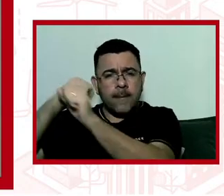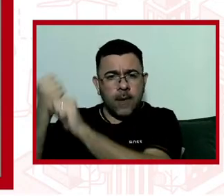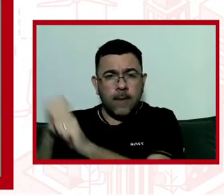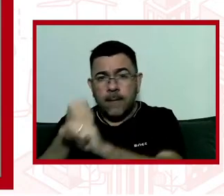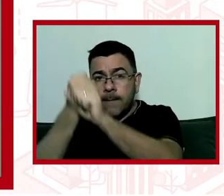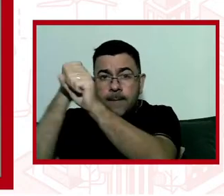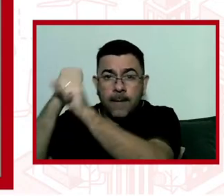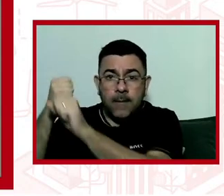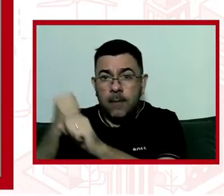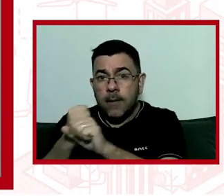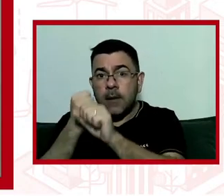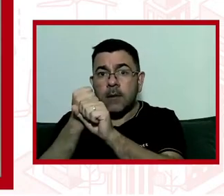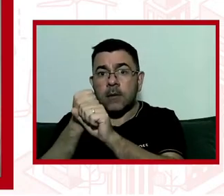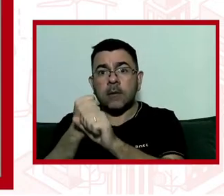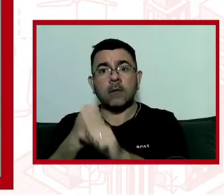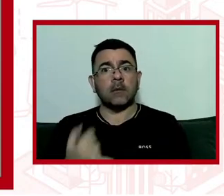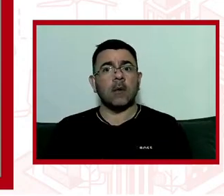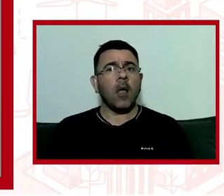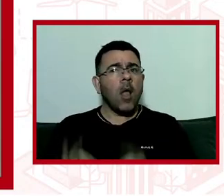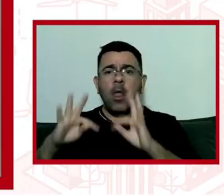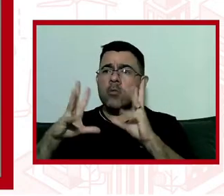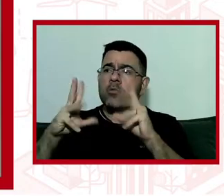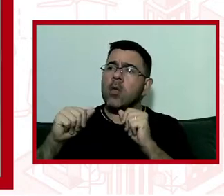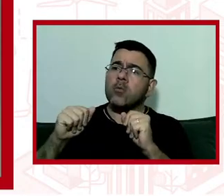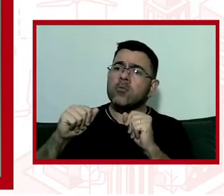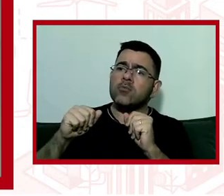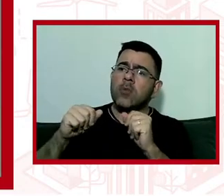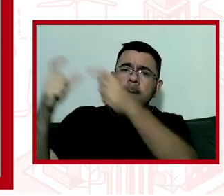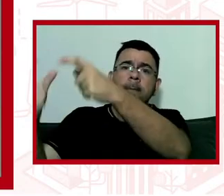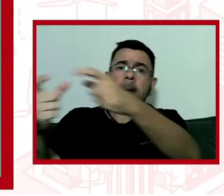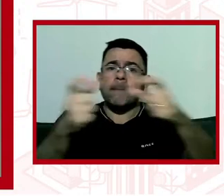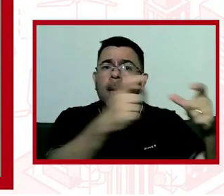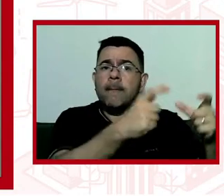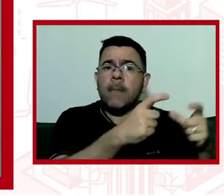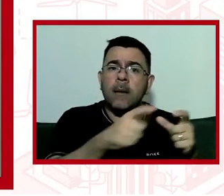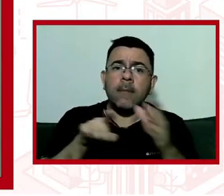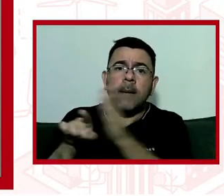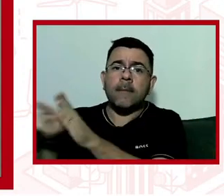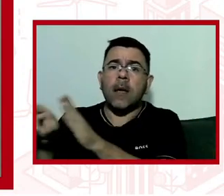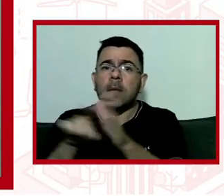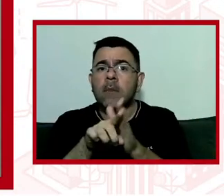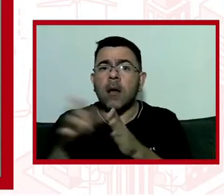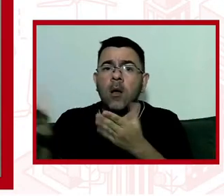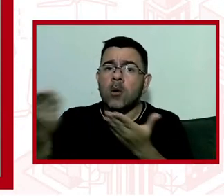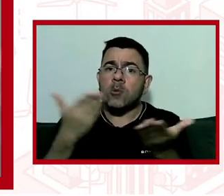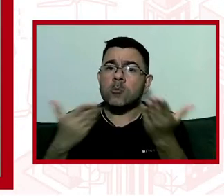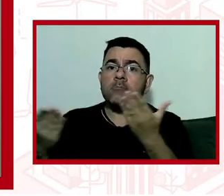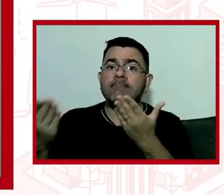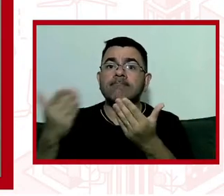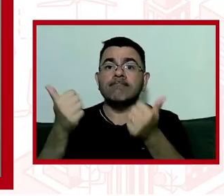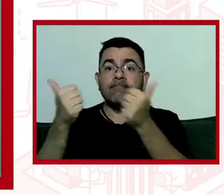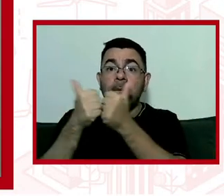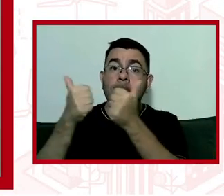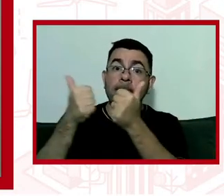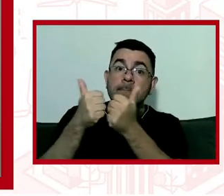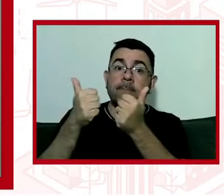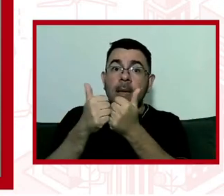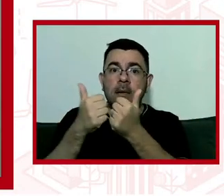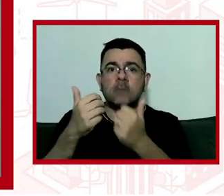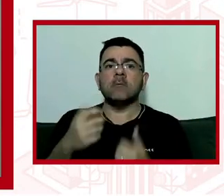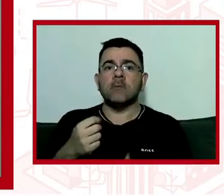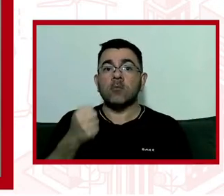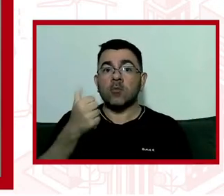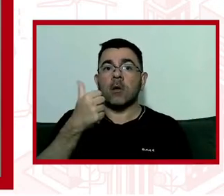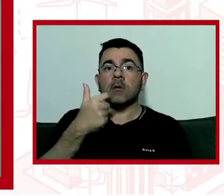eh e para todo mundo que eu falei disse ó João tá muito perto de chegar isso é coisa de 10 15 dias vai ter vacina no